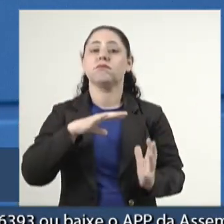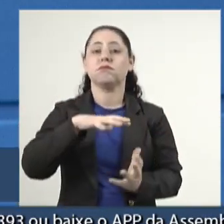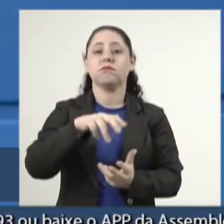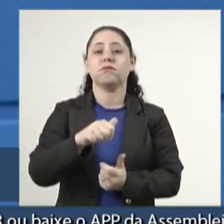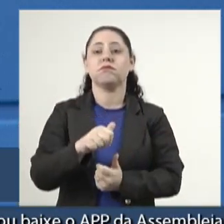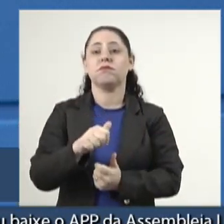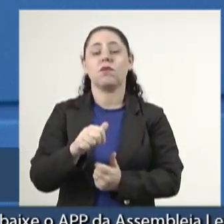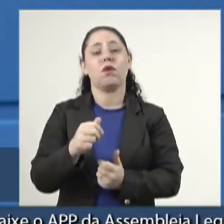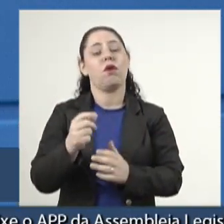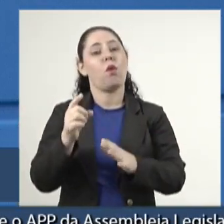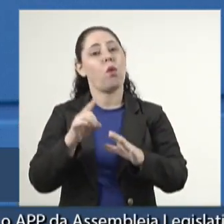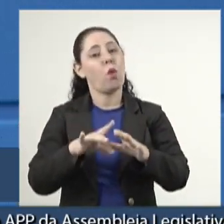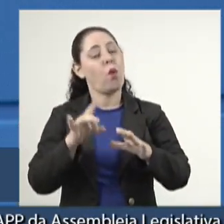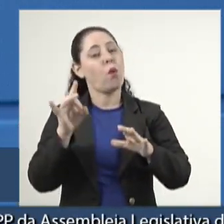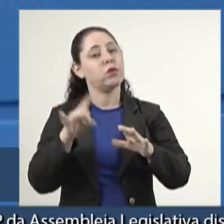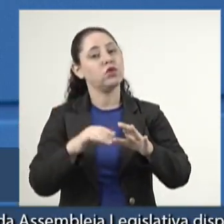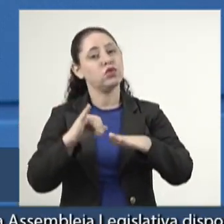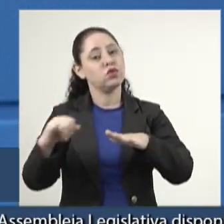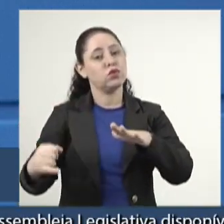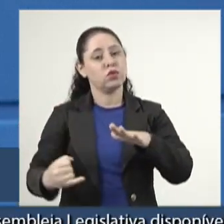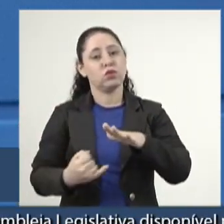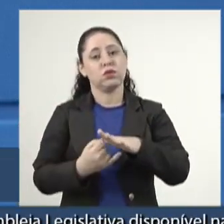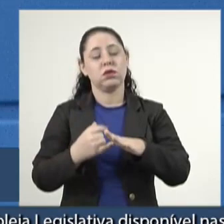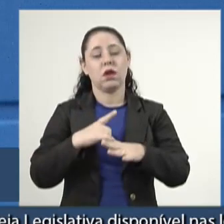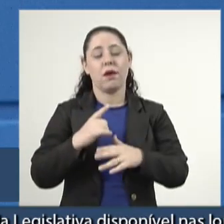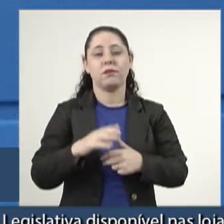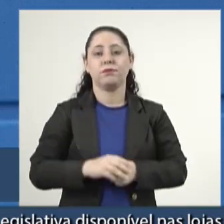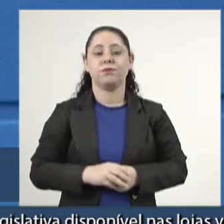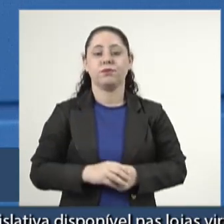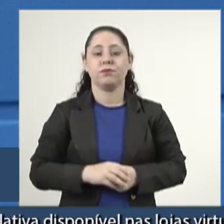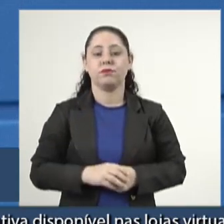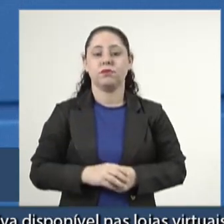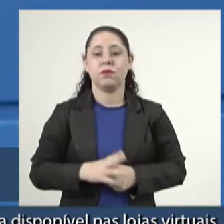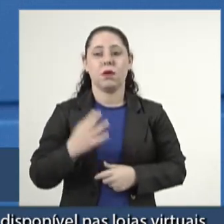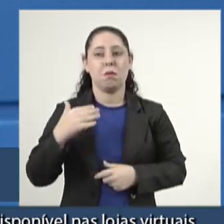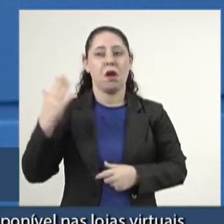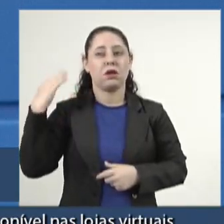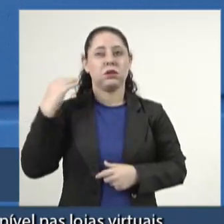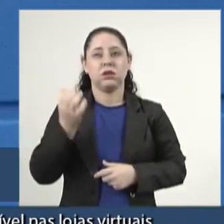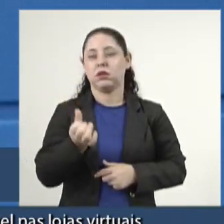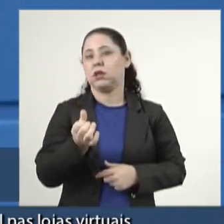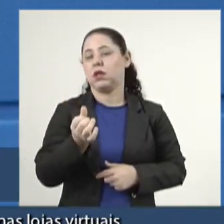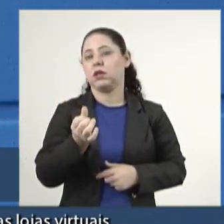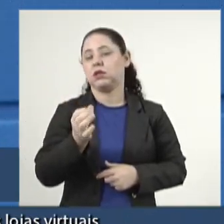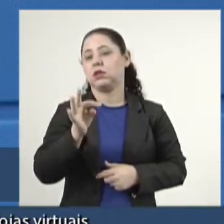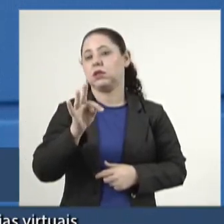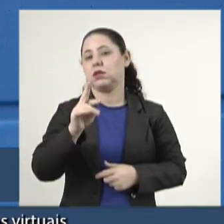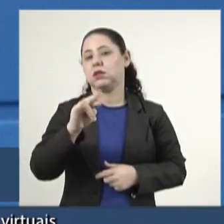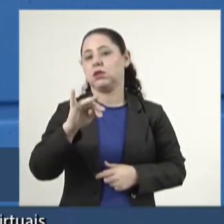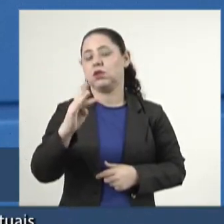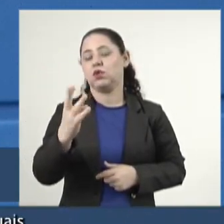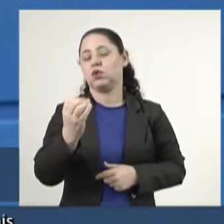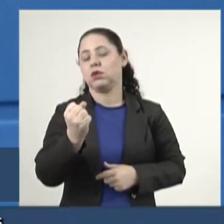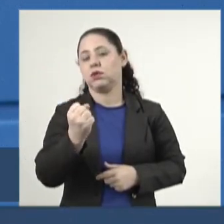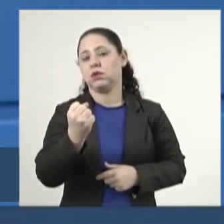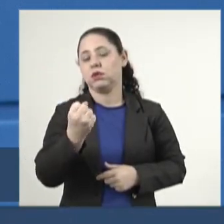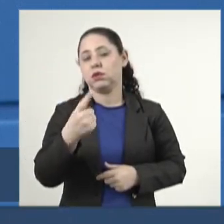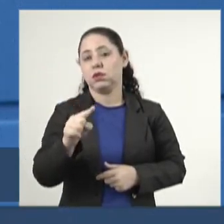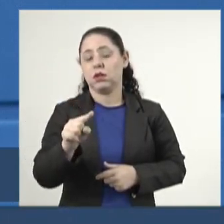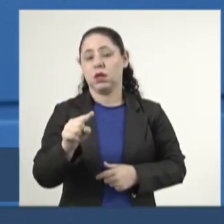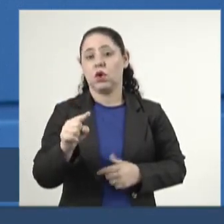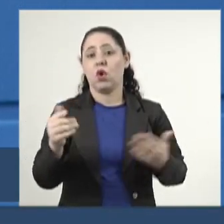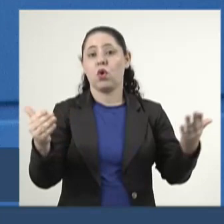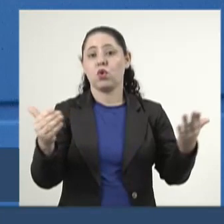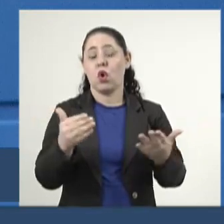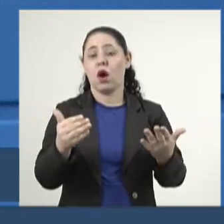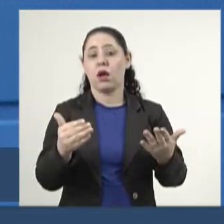dos grandes fundos, deputado Paulo Correia. Hoje, esse fundo que iniciou lá atrás, tinha 6 trilhões, tem 100 trilhões de